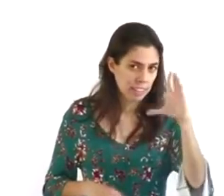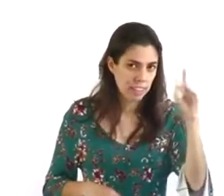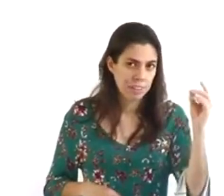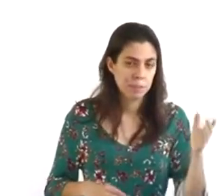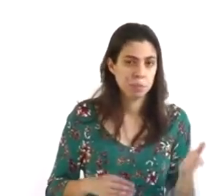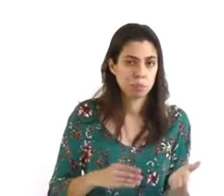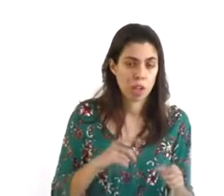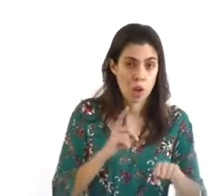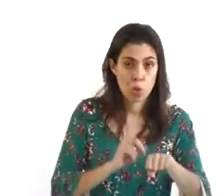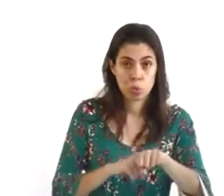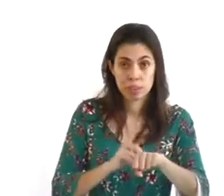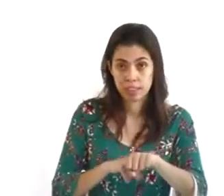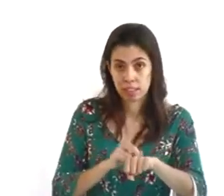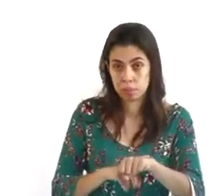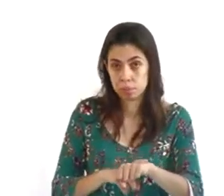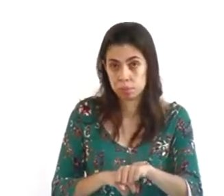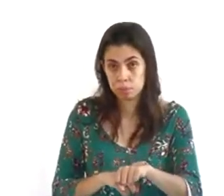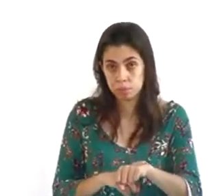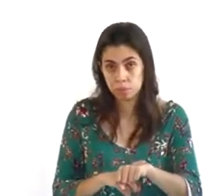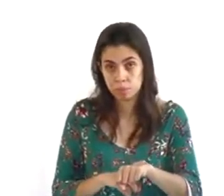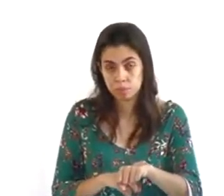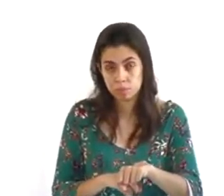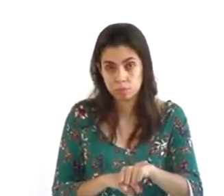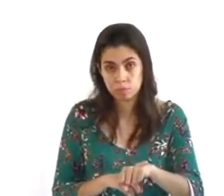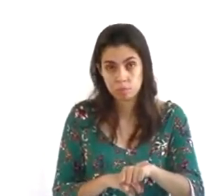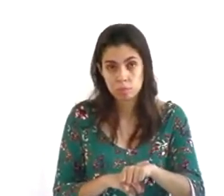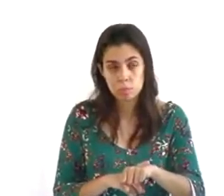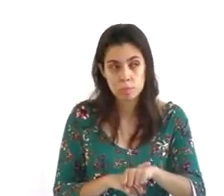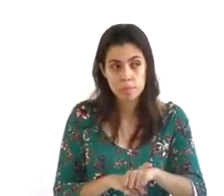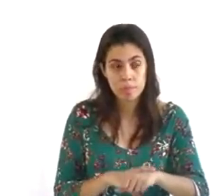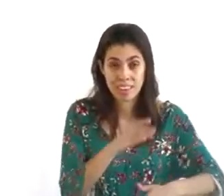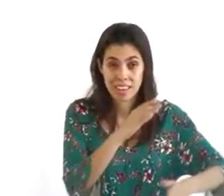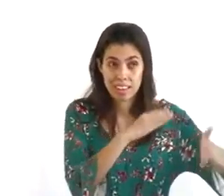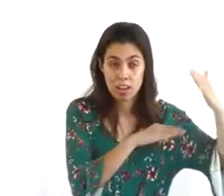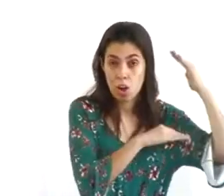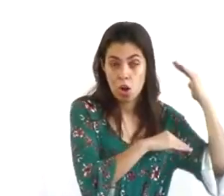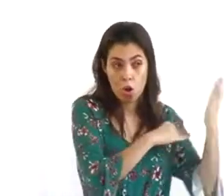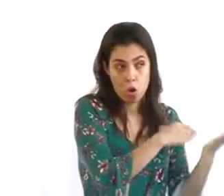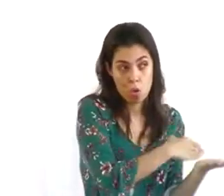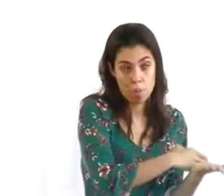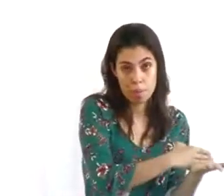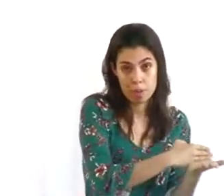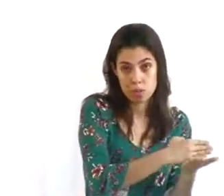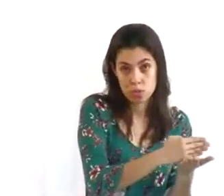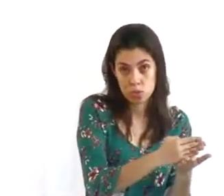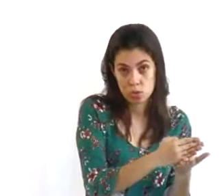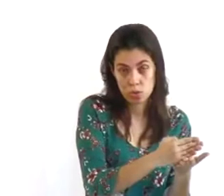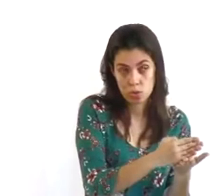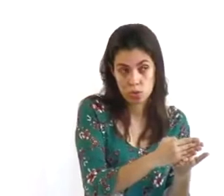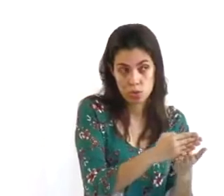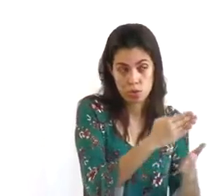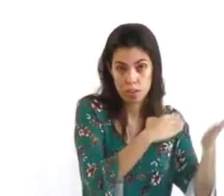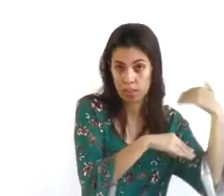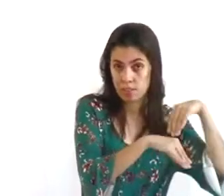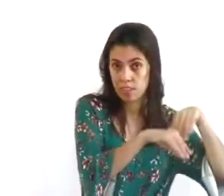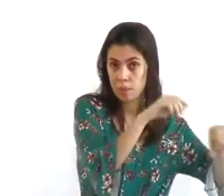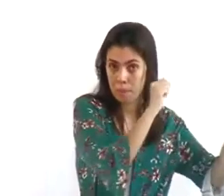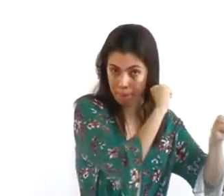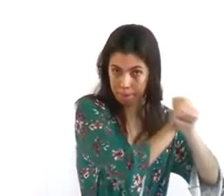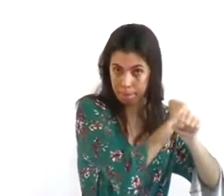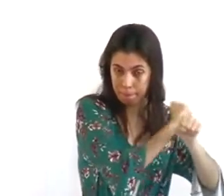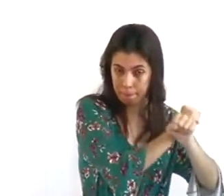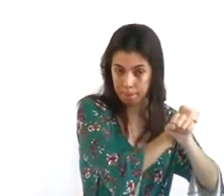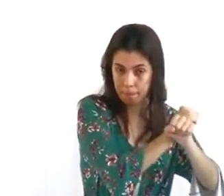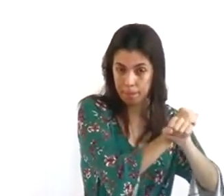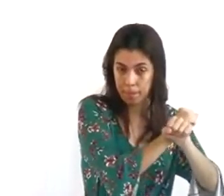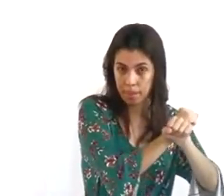babilônico. Eles estão então lembrando de um período na história deles, quando o Senhor com um braço forte livrou Israel depois de